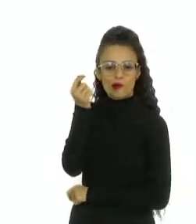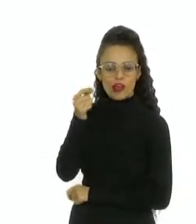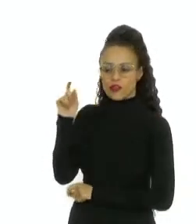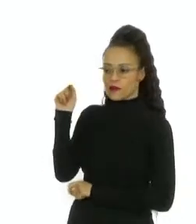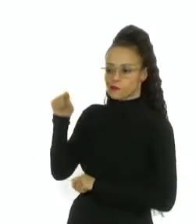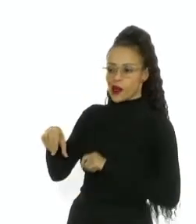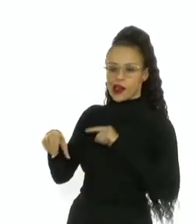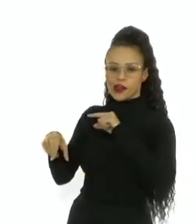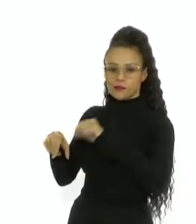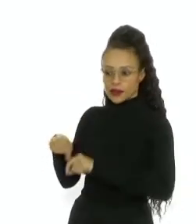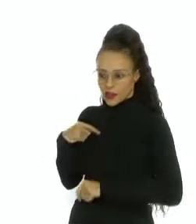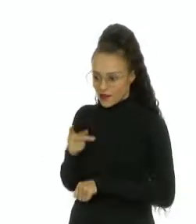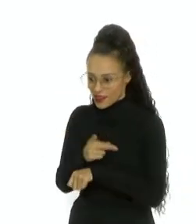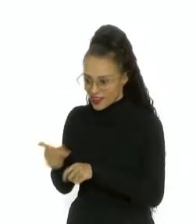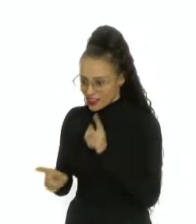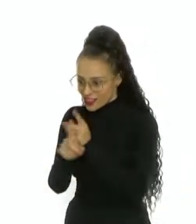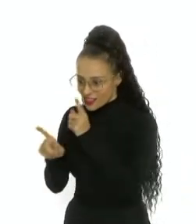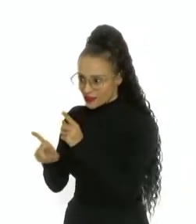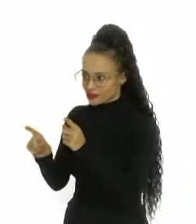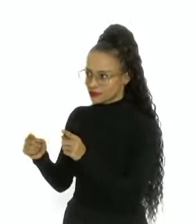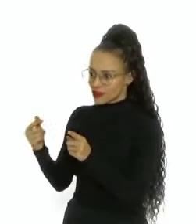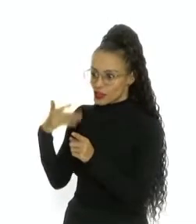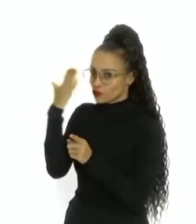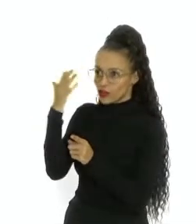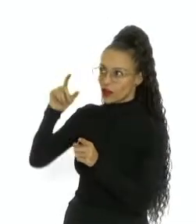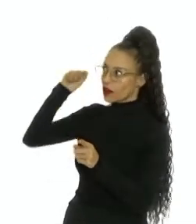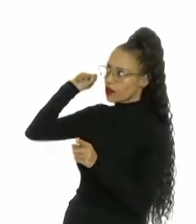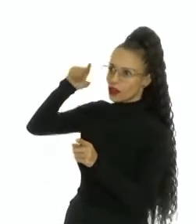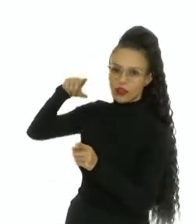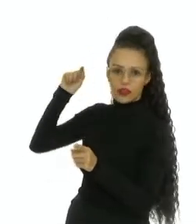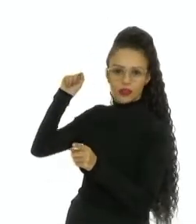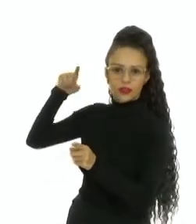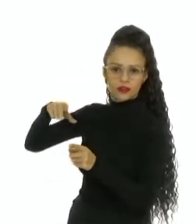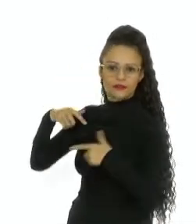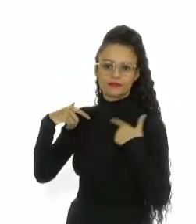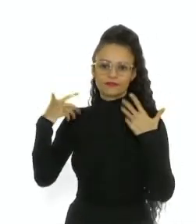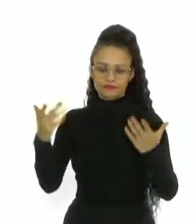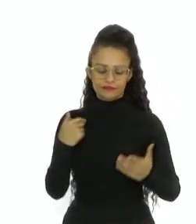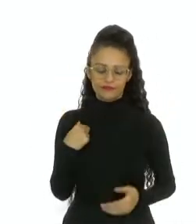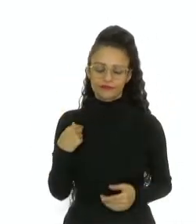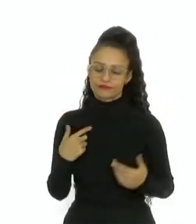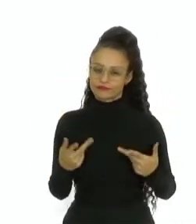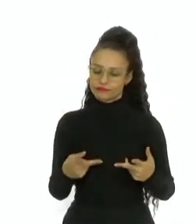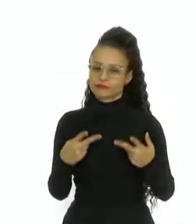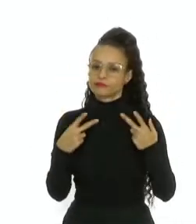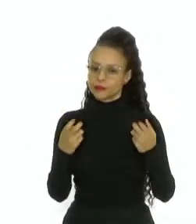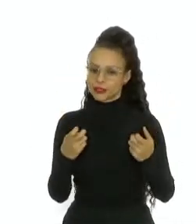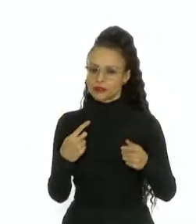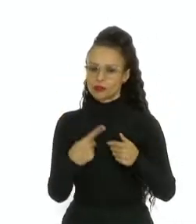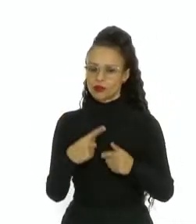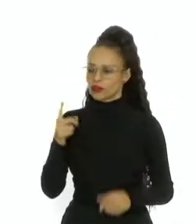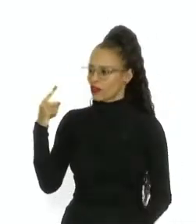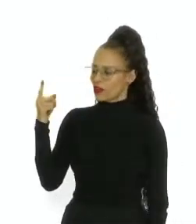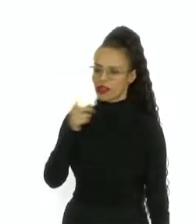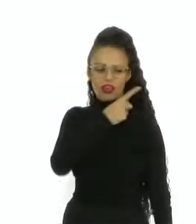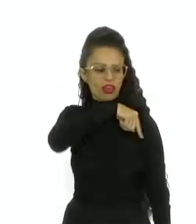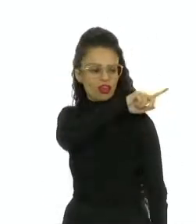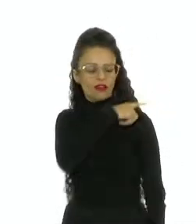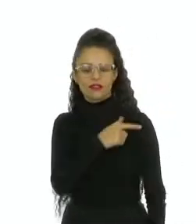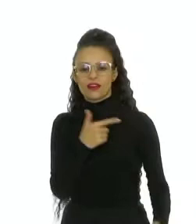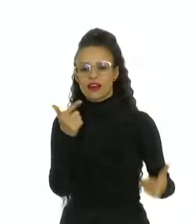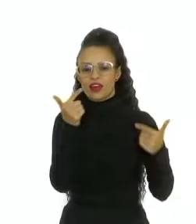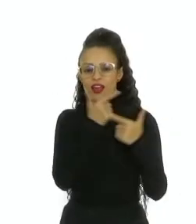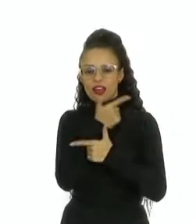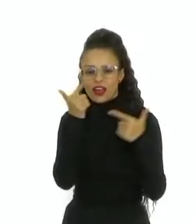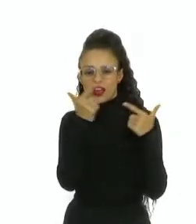habilidosamente as moedas que eu pensava estar encontrando. E de repente me dei conta, porque estavam todos ao meu